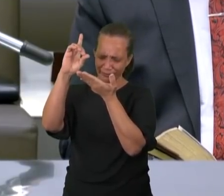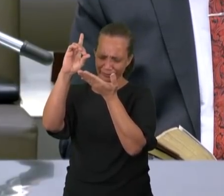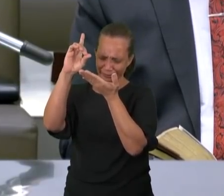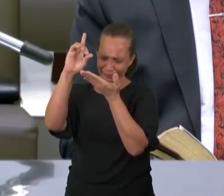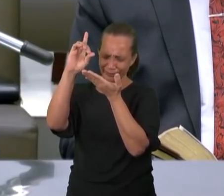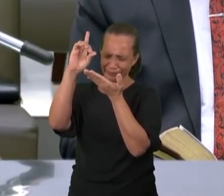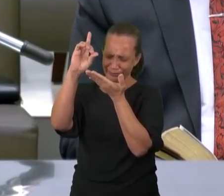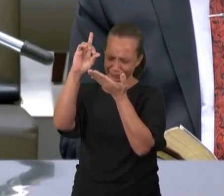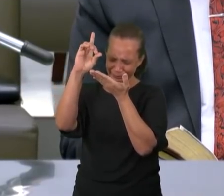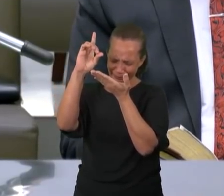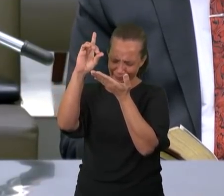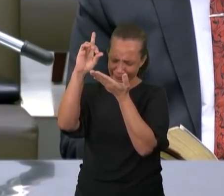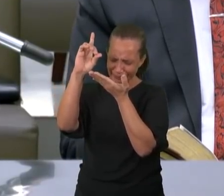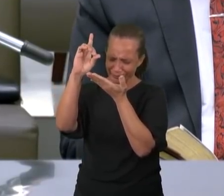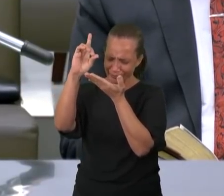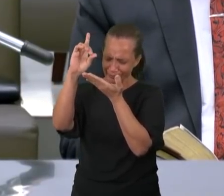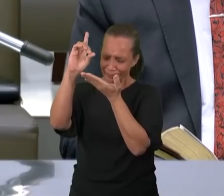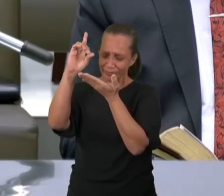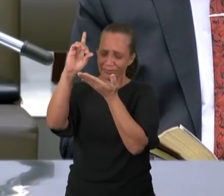Aleluia,